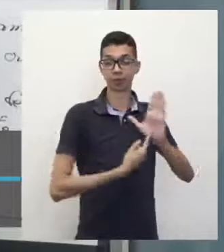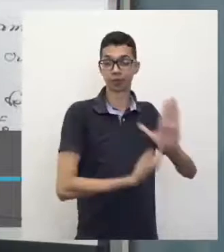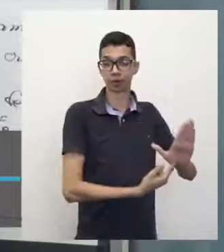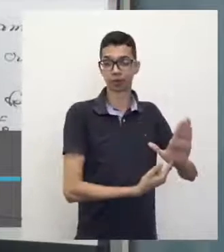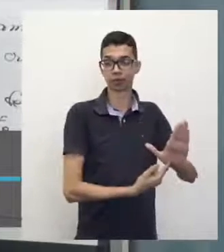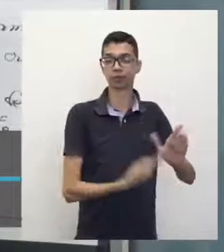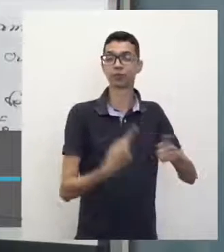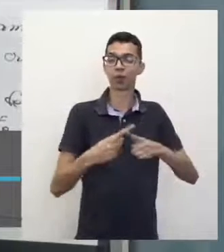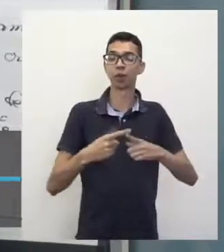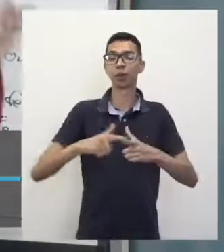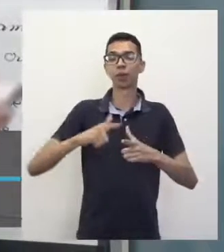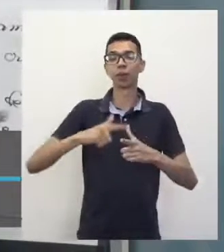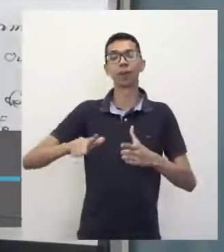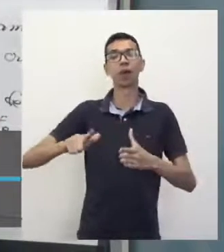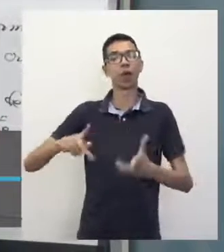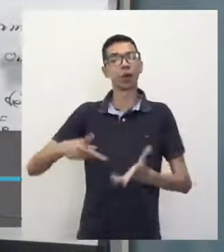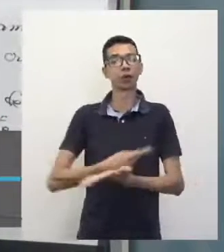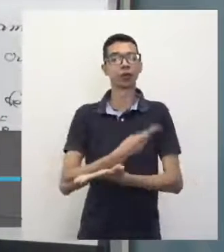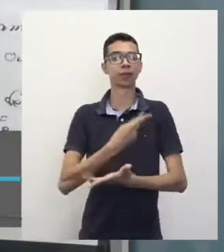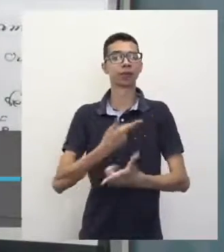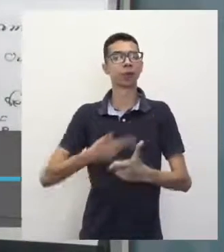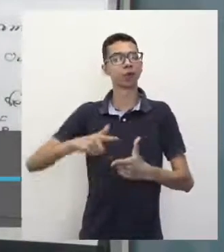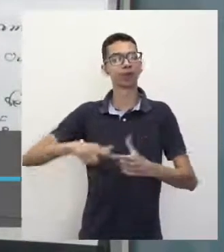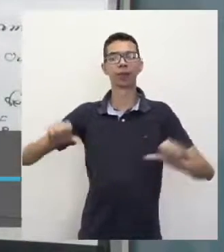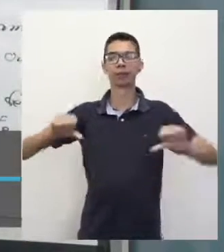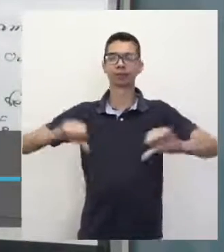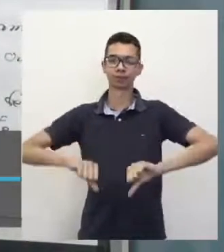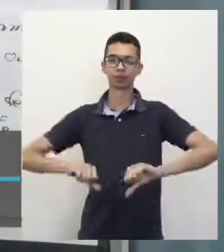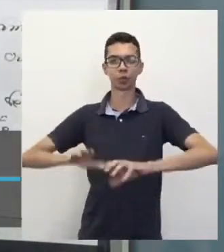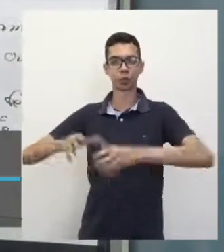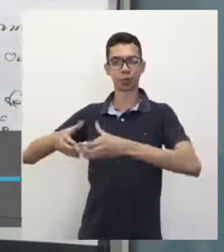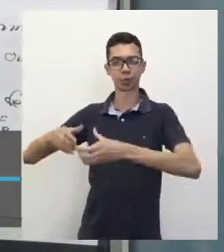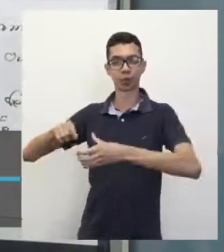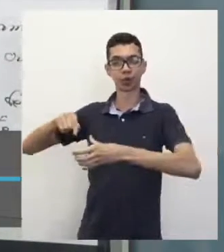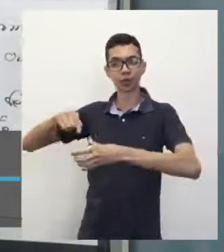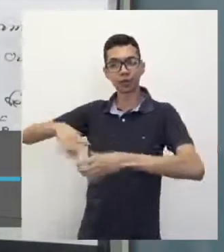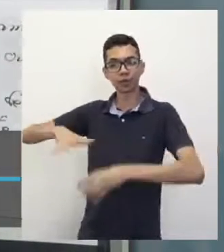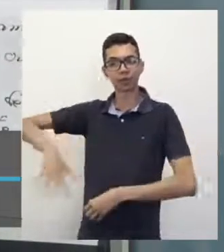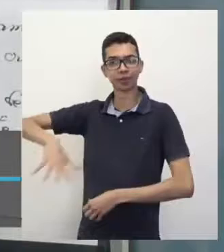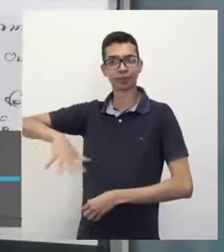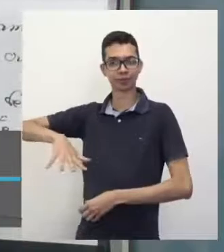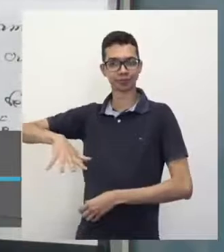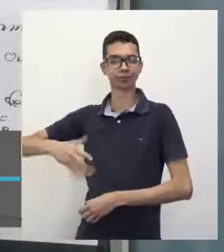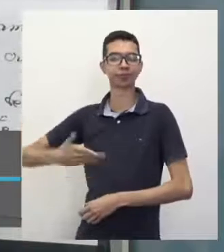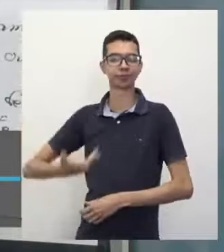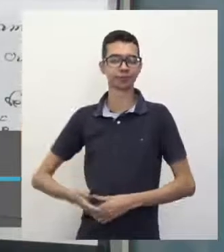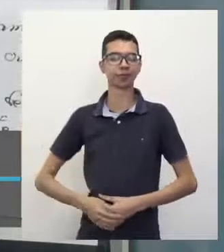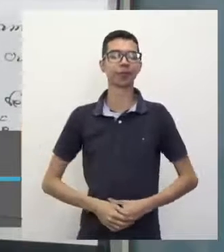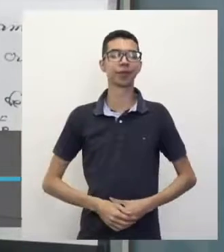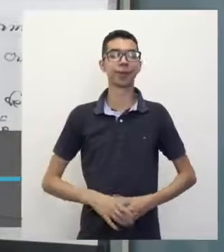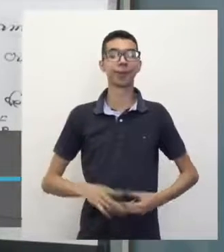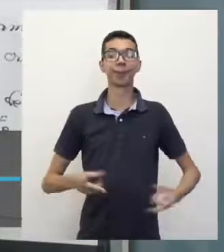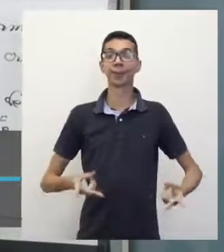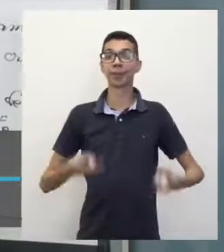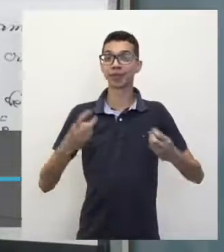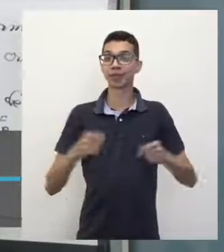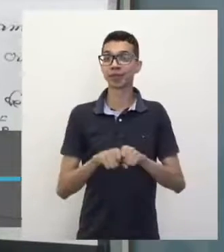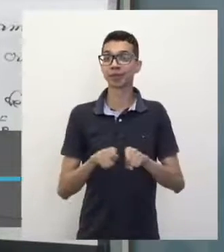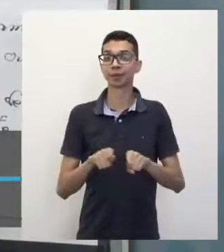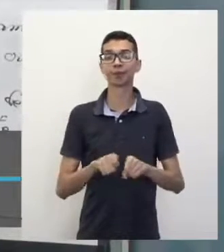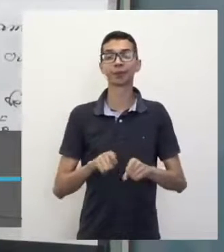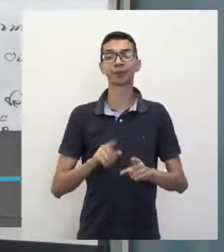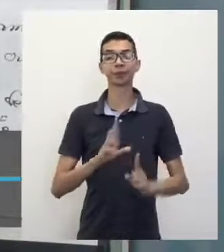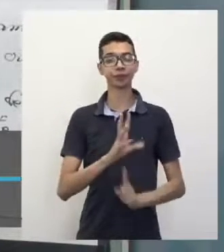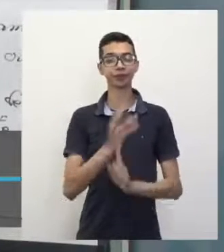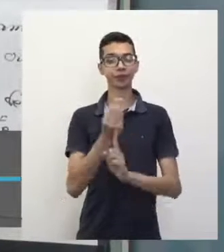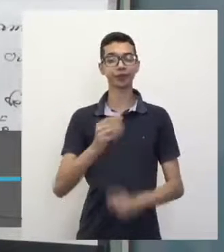causando aí maiores dissabores, maiores problemas dentro de uma comunidade. Então a gente vê muito isso, especialmente nas obras em grafite, né? O